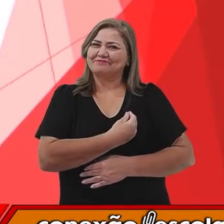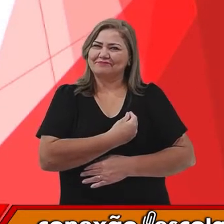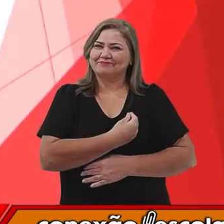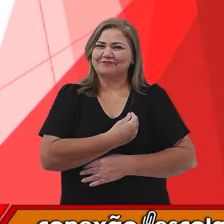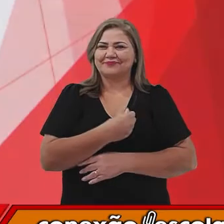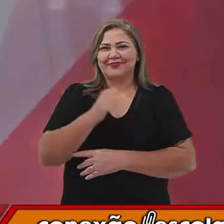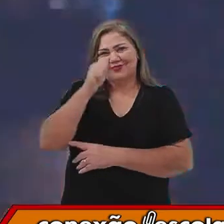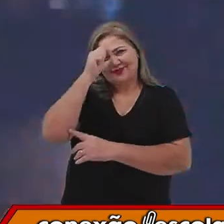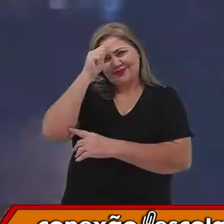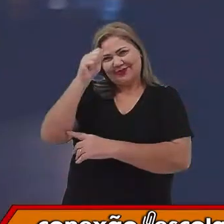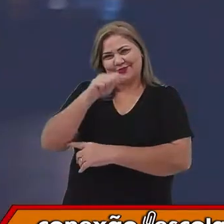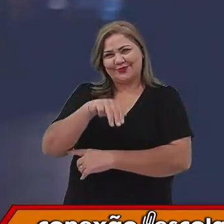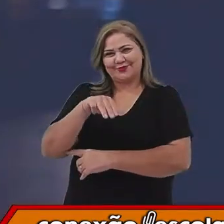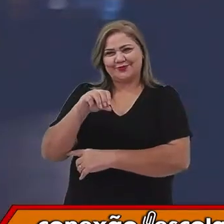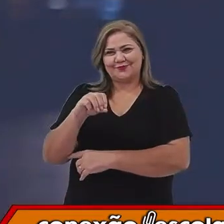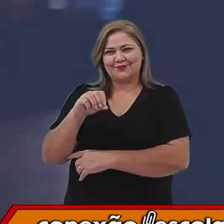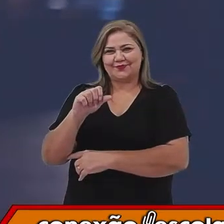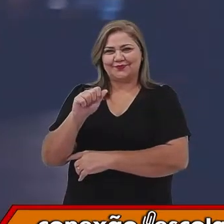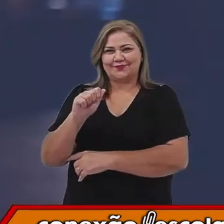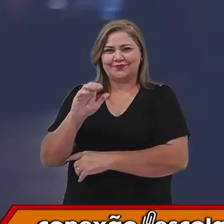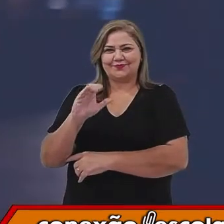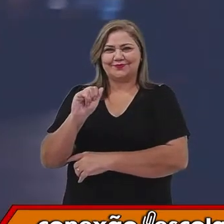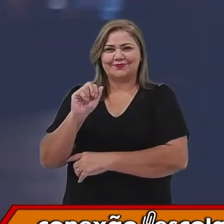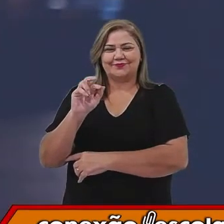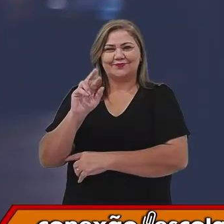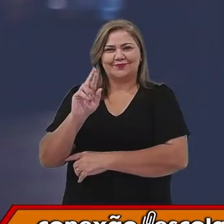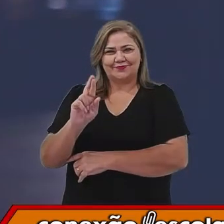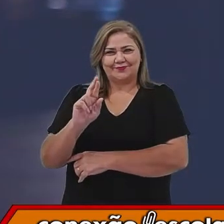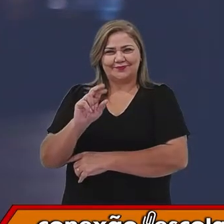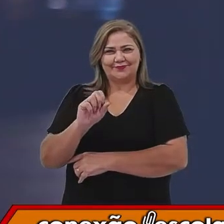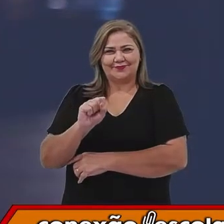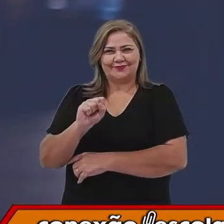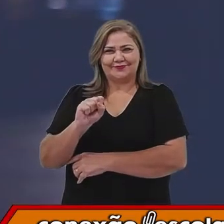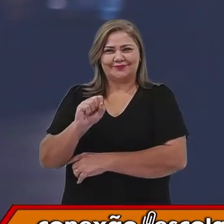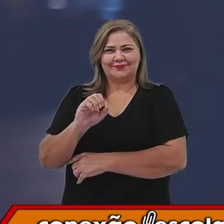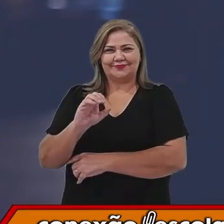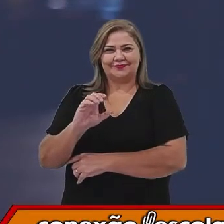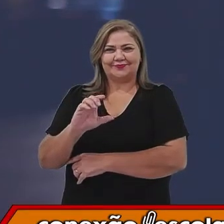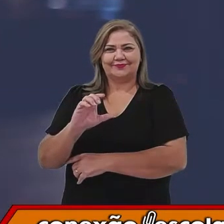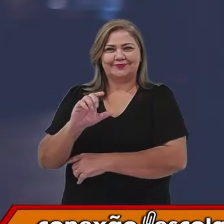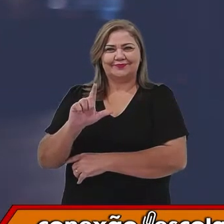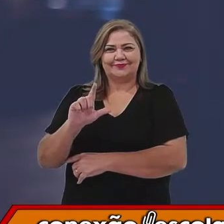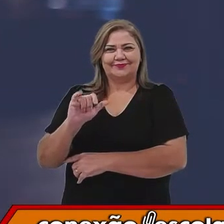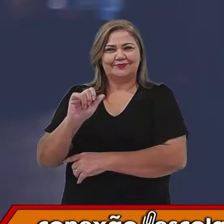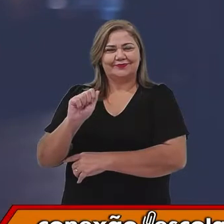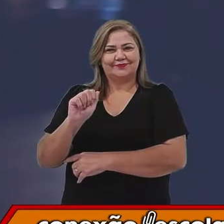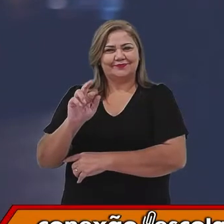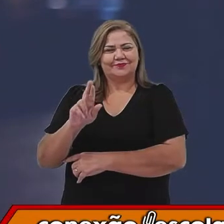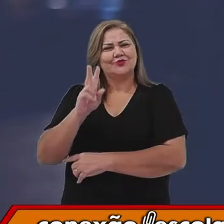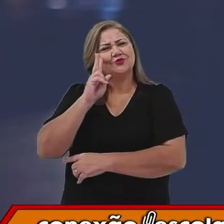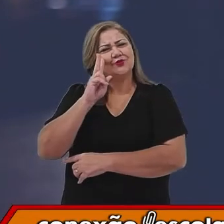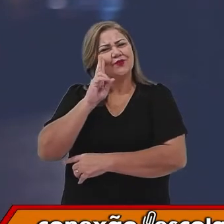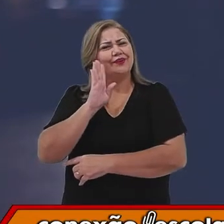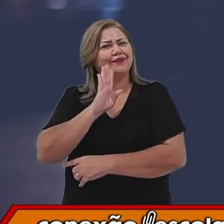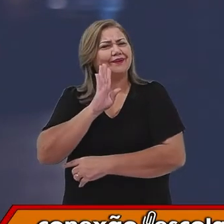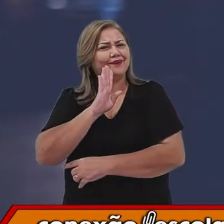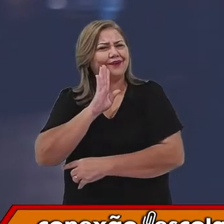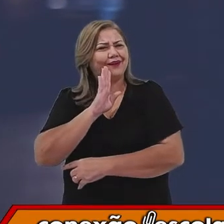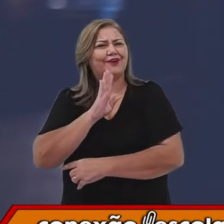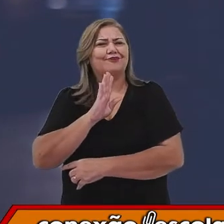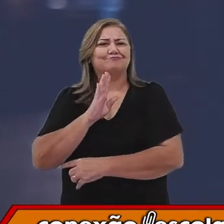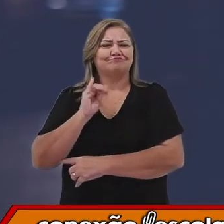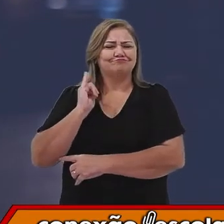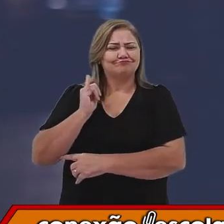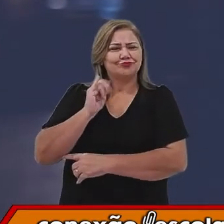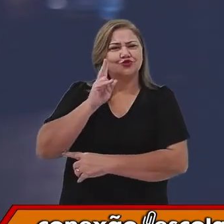Moacir Scliar é o autor dessa crônica. Vejam que história legal. Então, essa aqui é uma